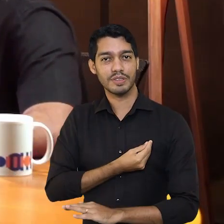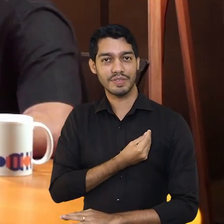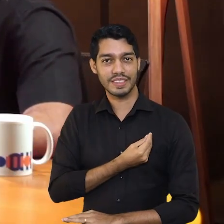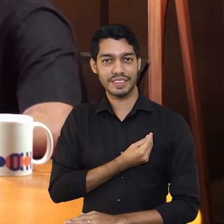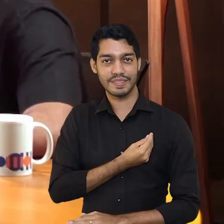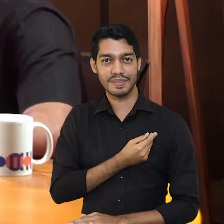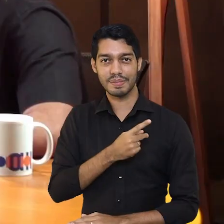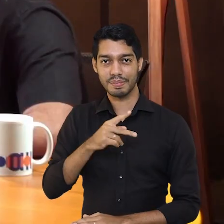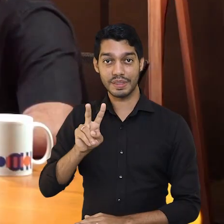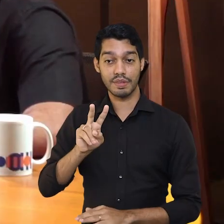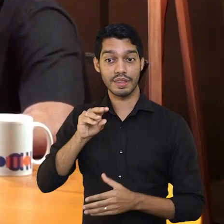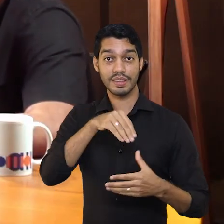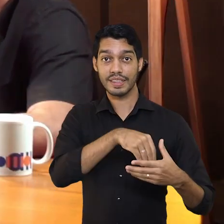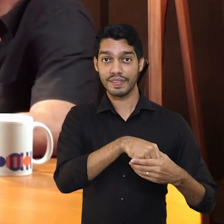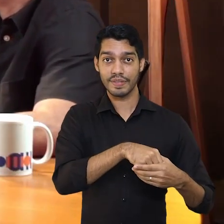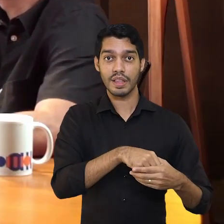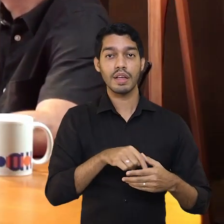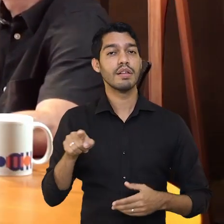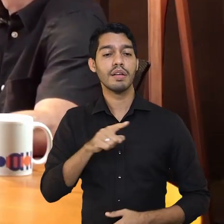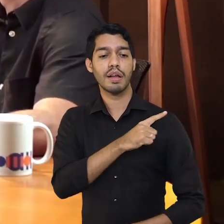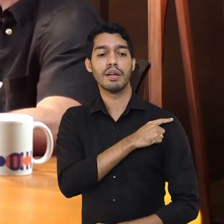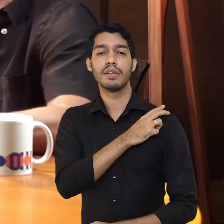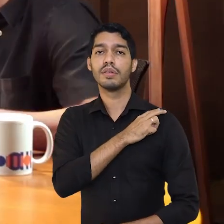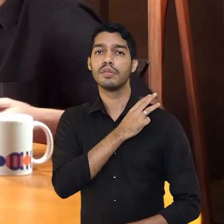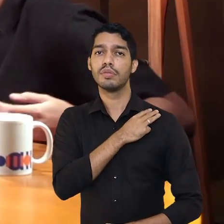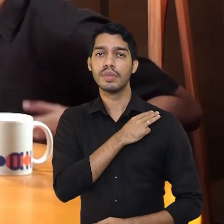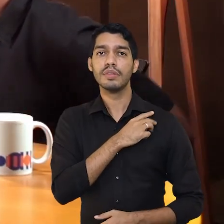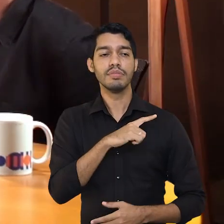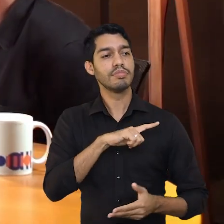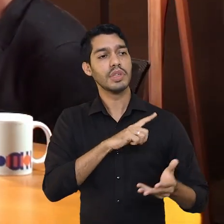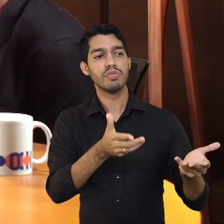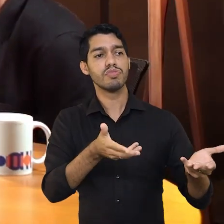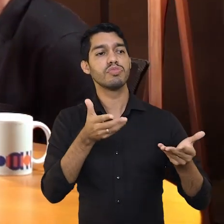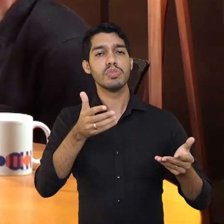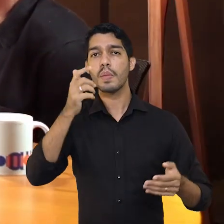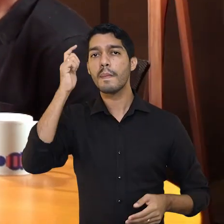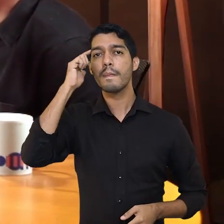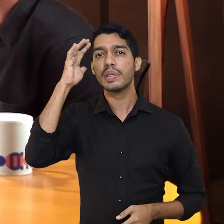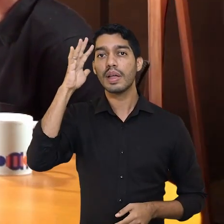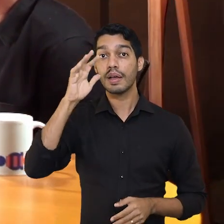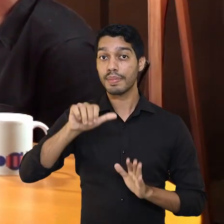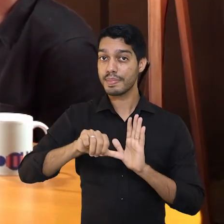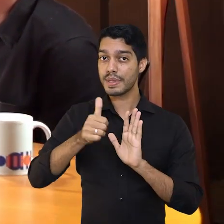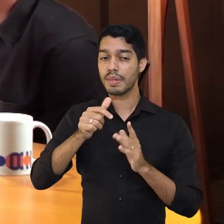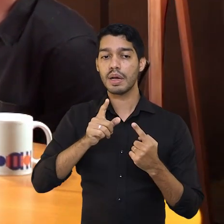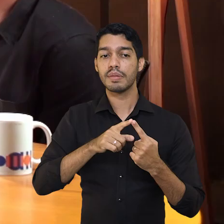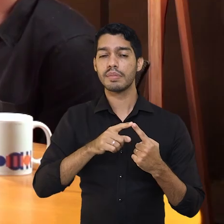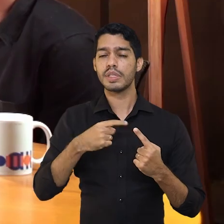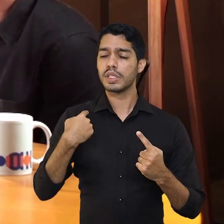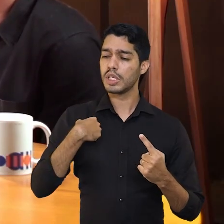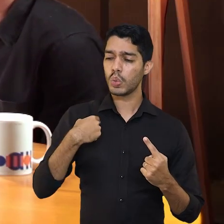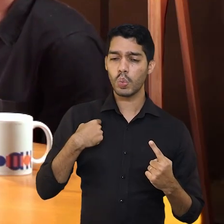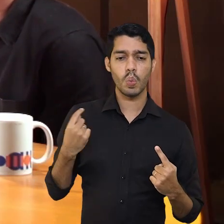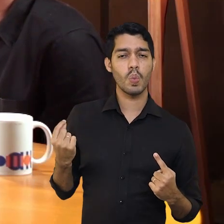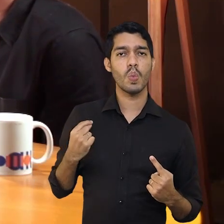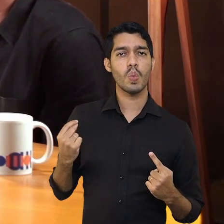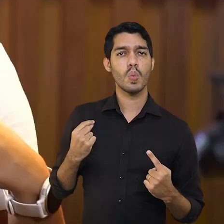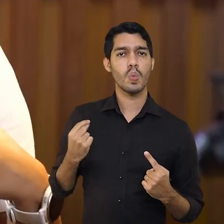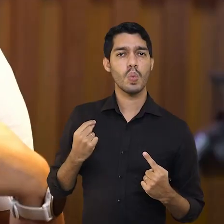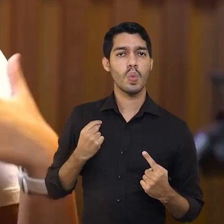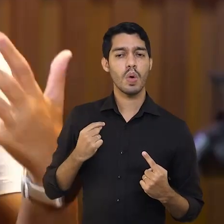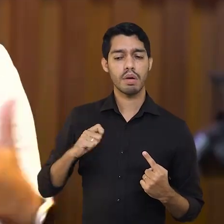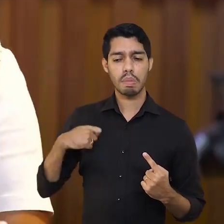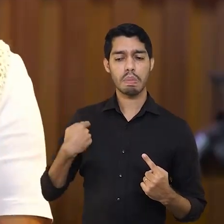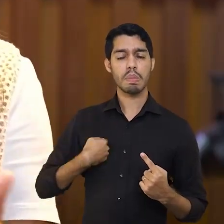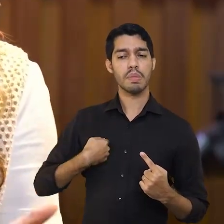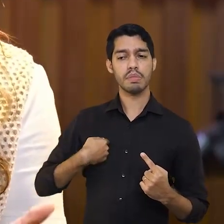Uhum. Dentro do projeto de vida, que é um tempo dentro da nossa grade hoje, esses alunos do ensino médio são convidados a pensar